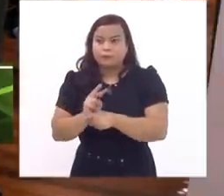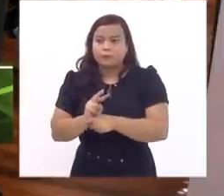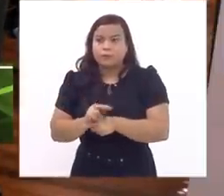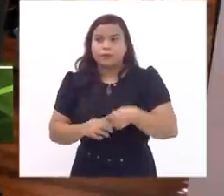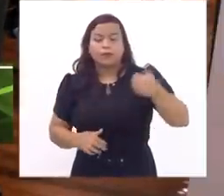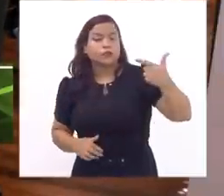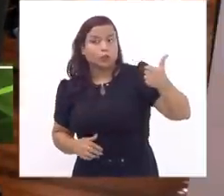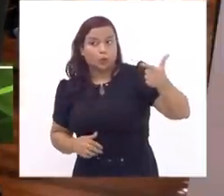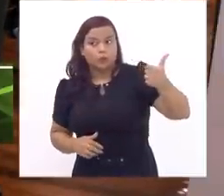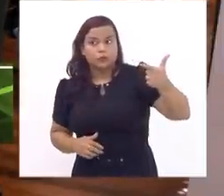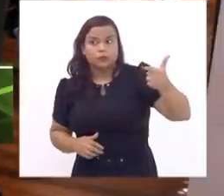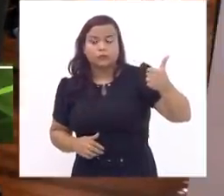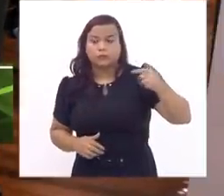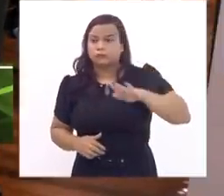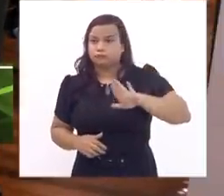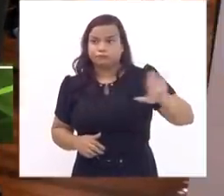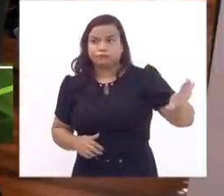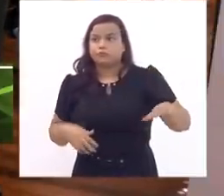12º, sim.